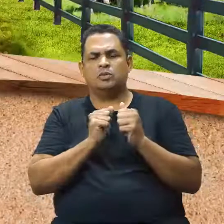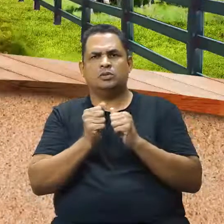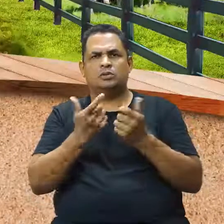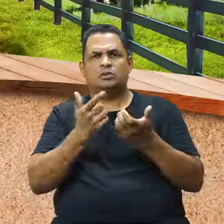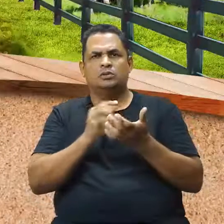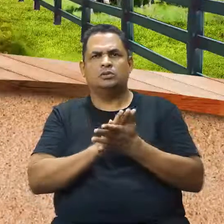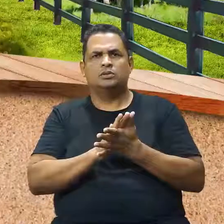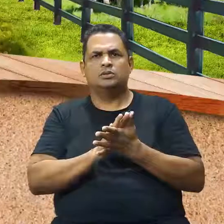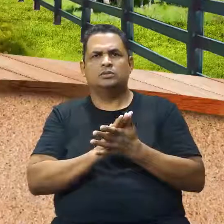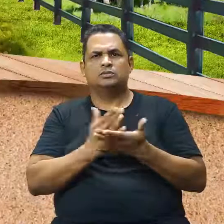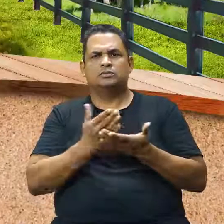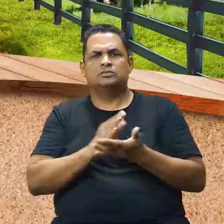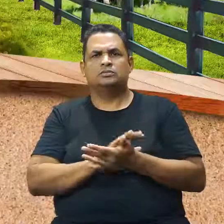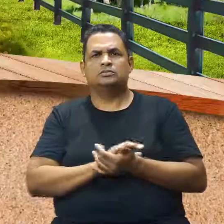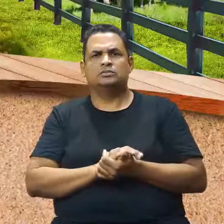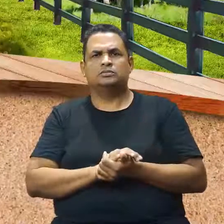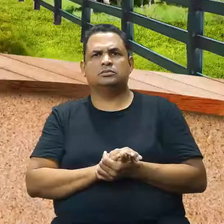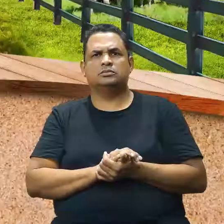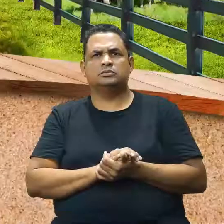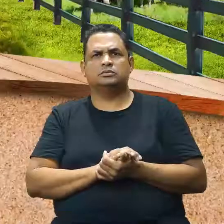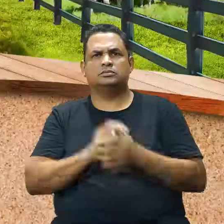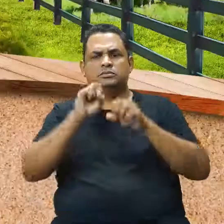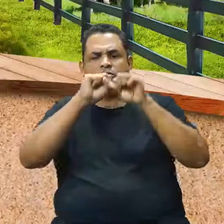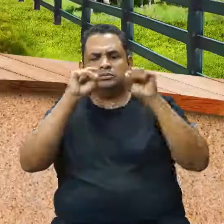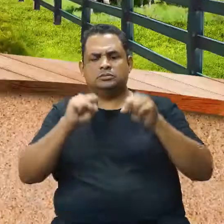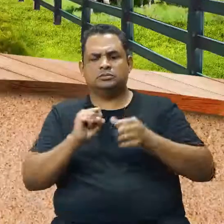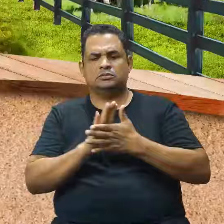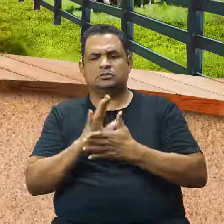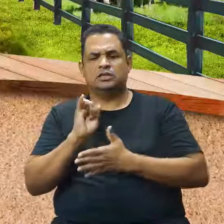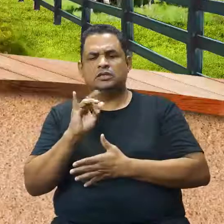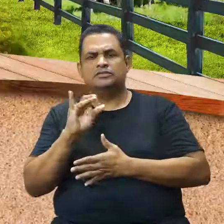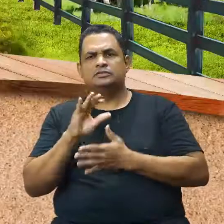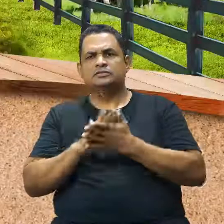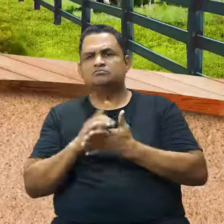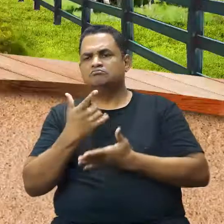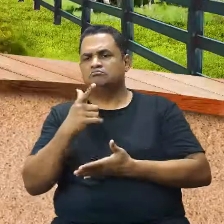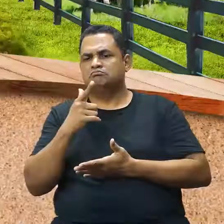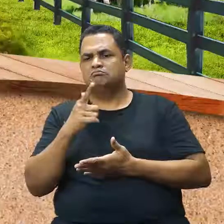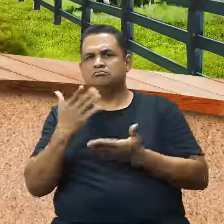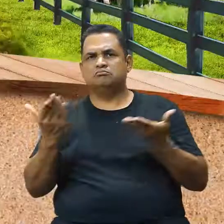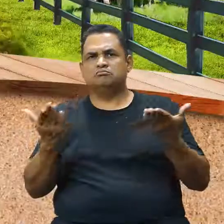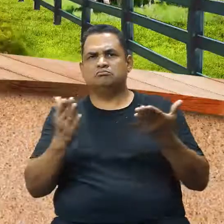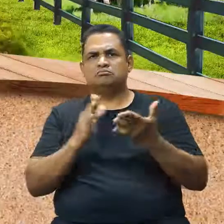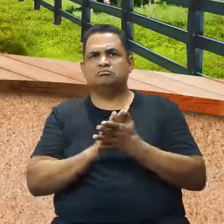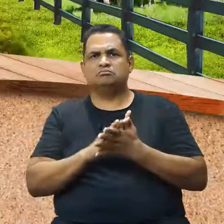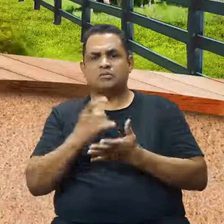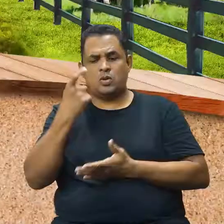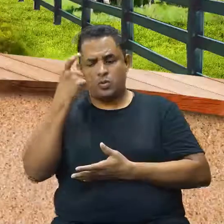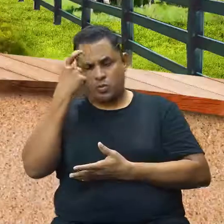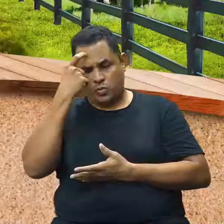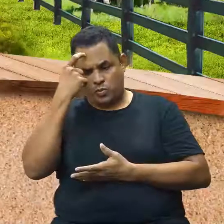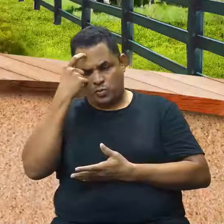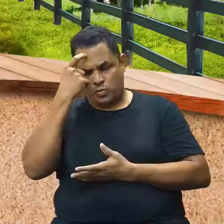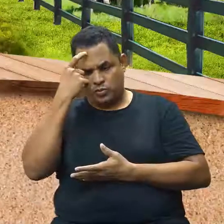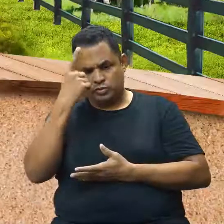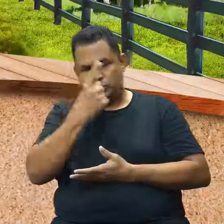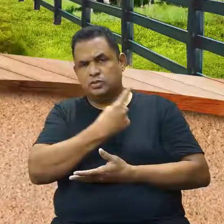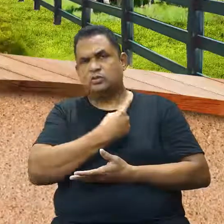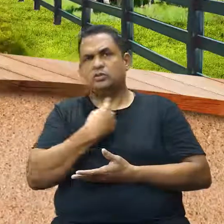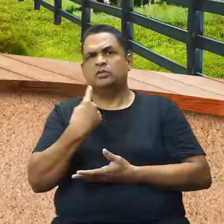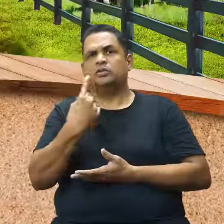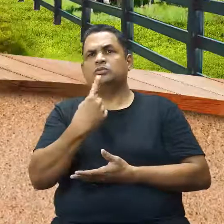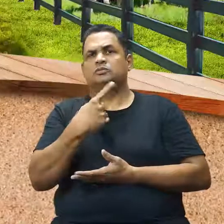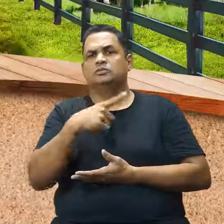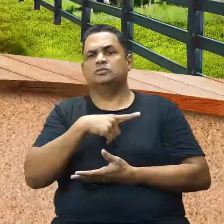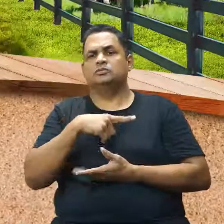controle fitossanitário, praga, sistema SAFs não existe. Isso é uma conscientização que nós temos